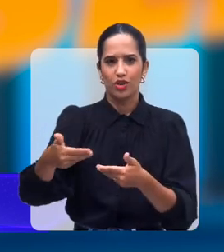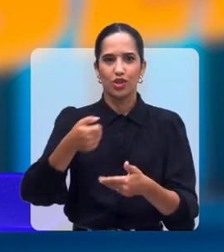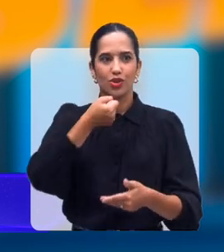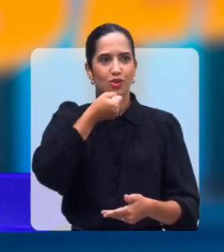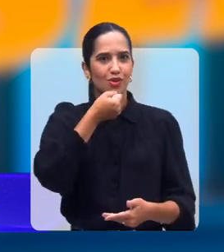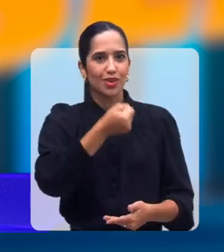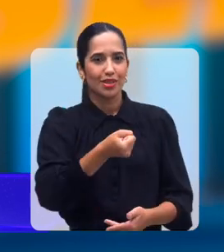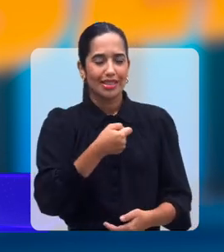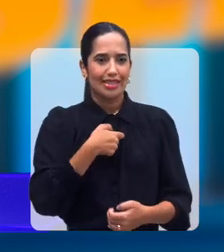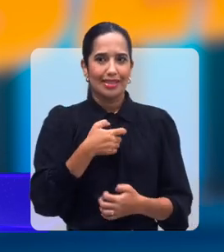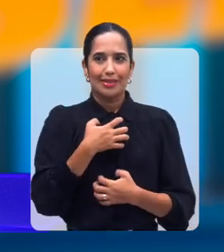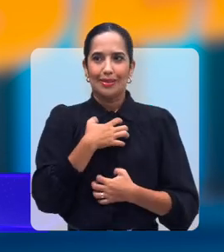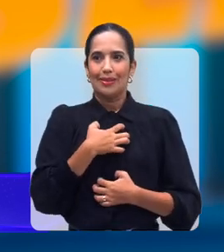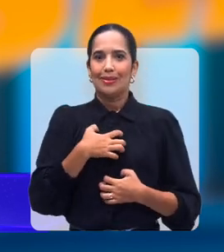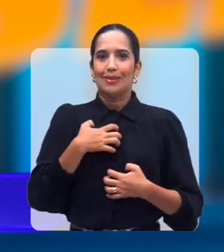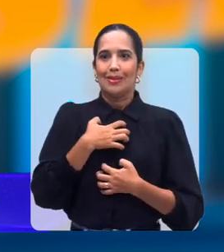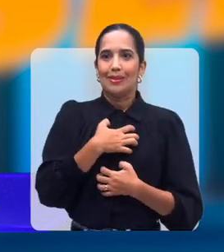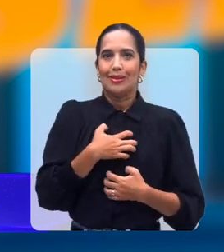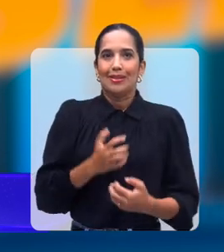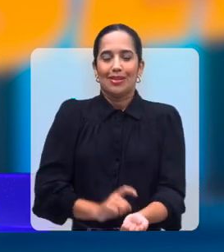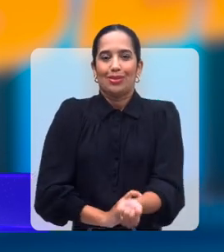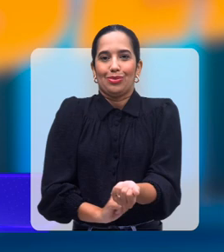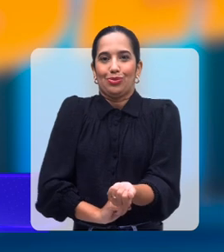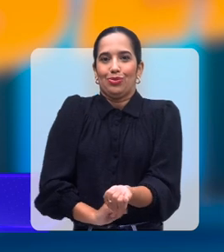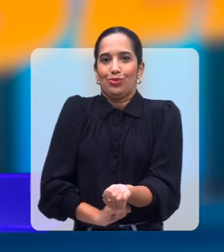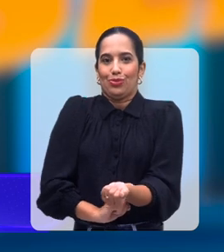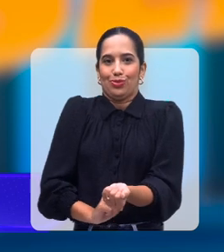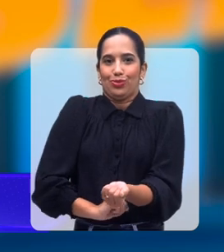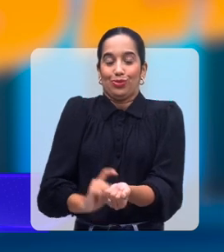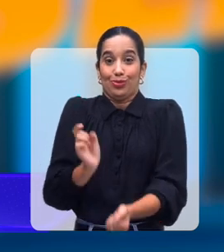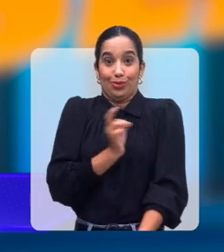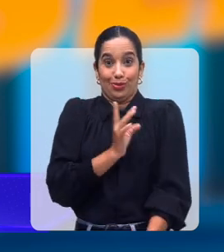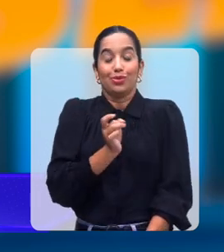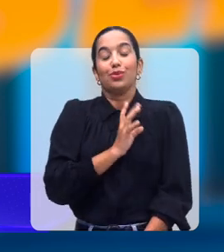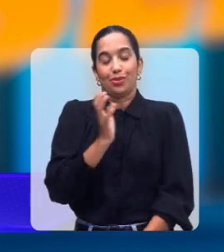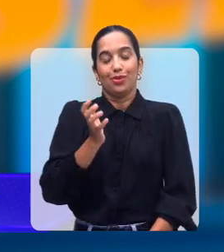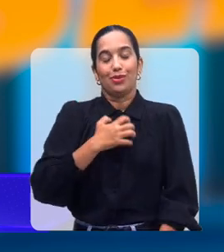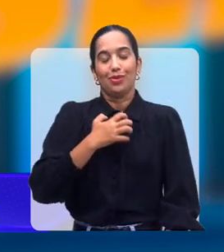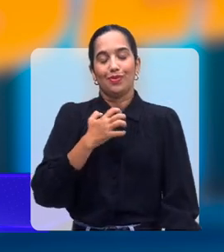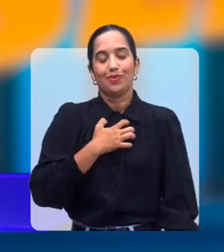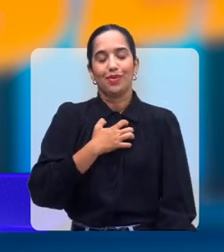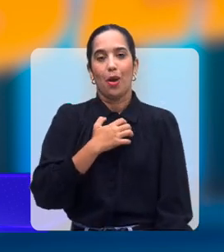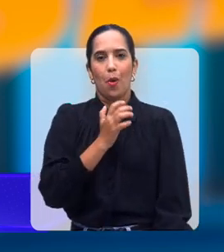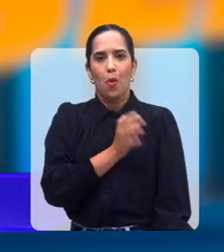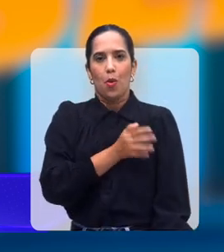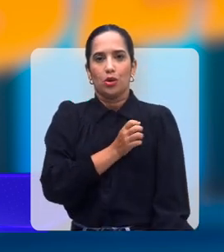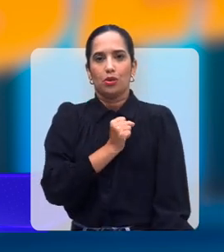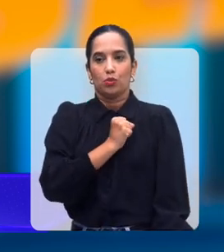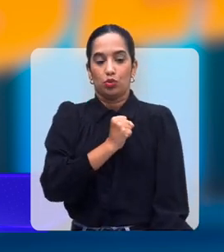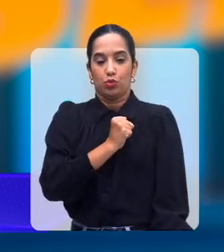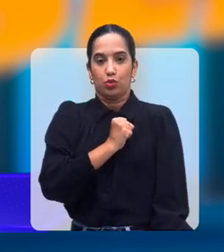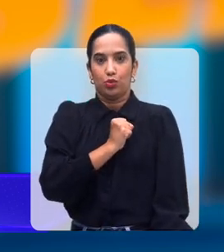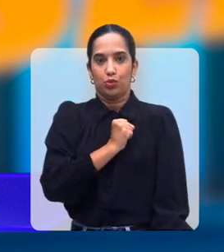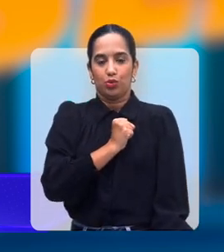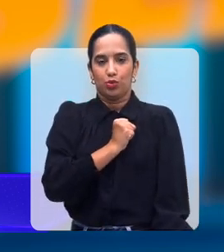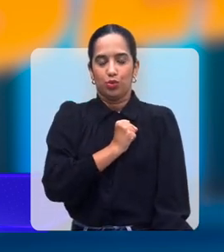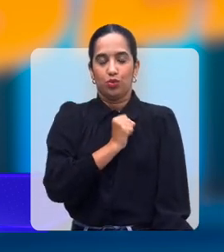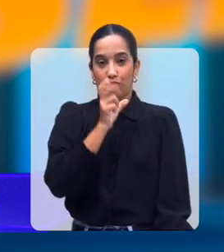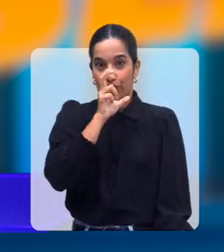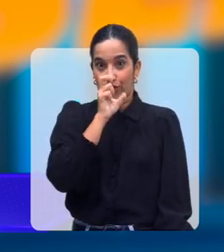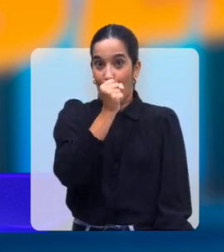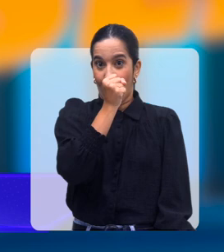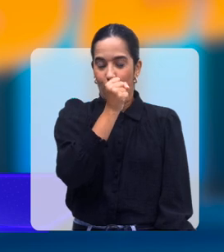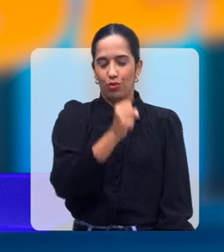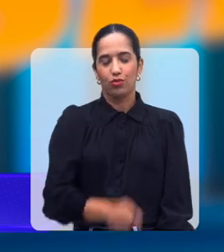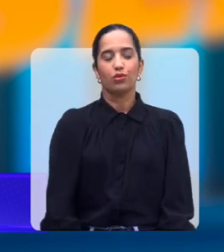deu aquela coisa, aquele gelo dentro de mim, aquele medo, sabe? O coração da gente tem uma aceleração